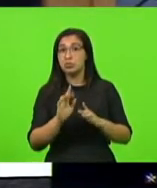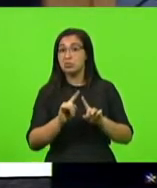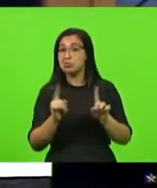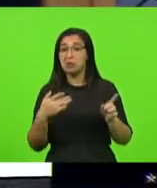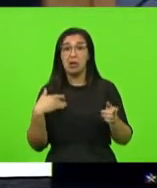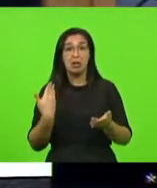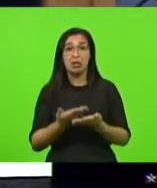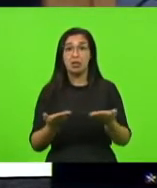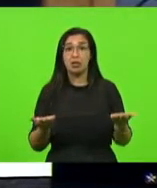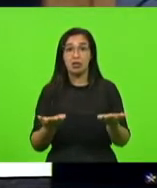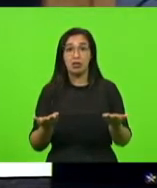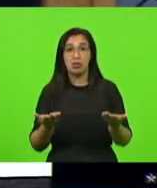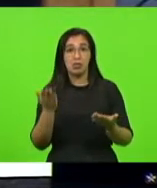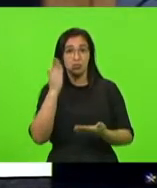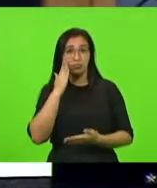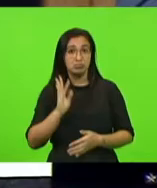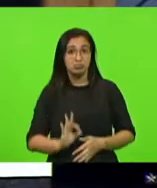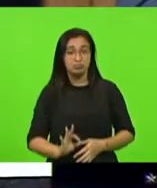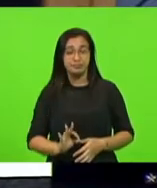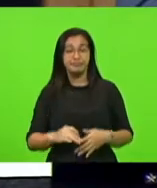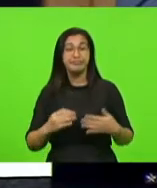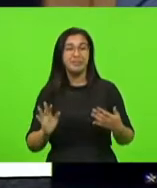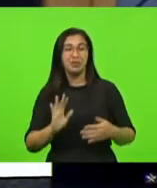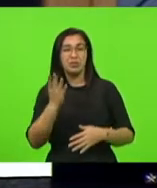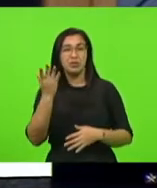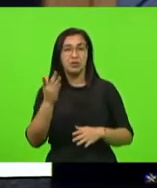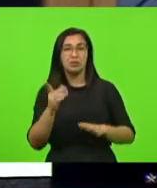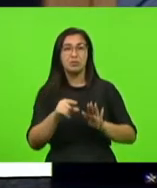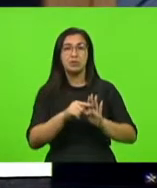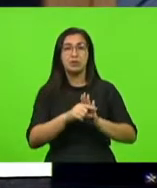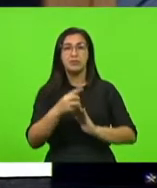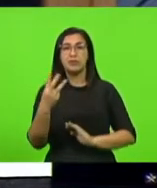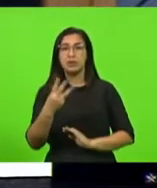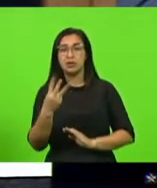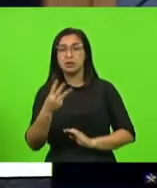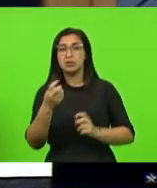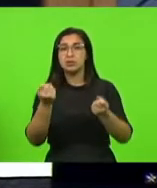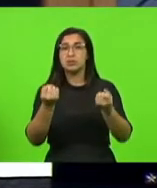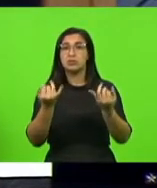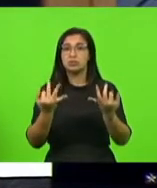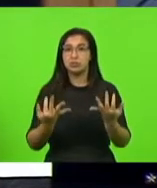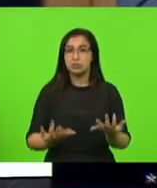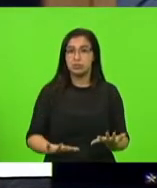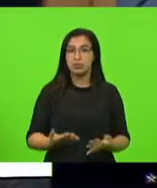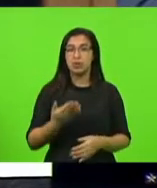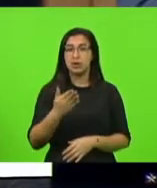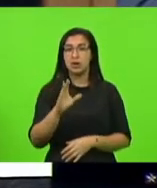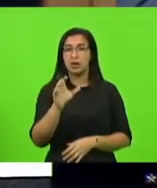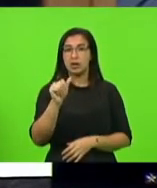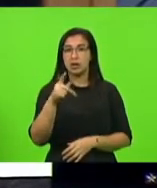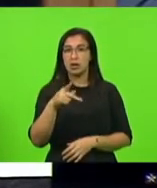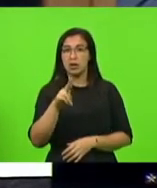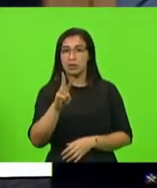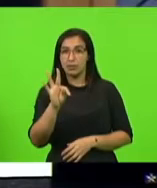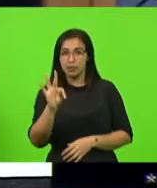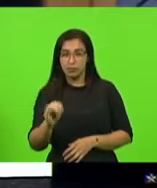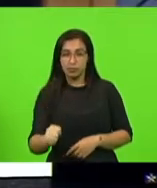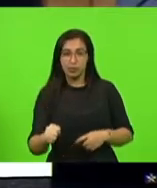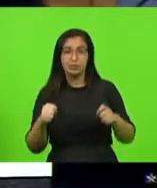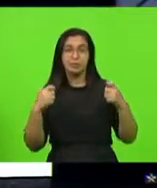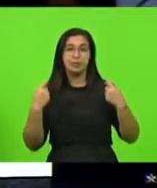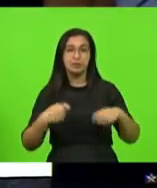sabendo. E o que acontece? No parágrafo 3º, os recursos de que trata o caput deverão ser destinados à